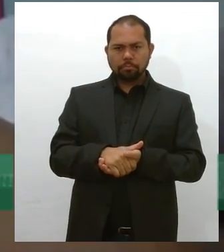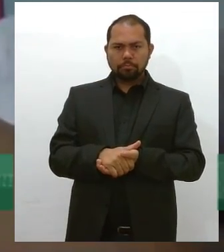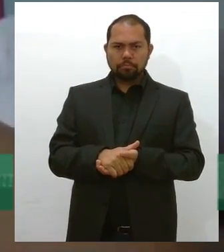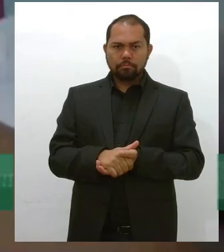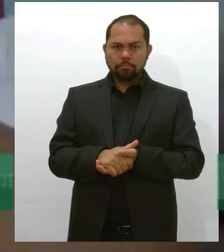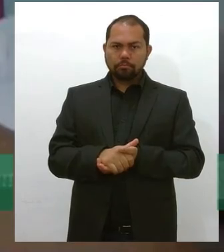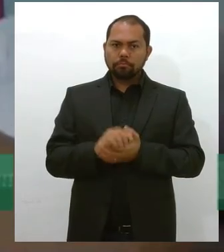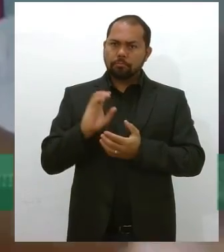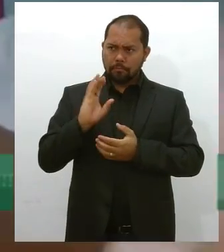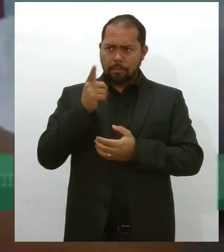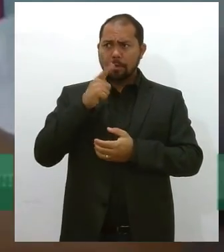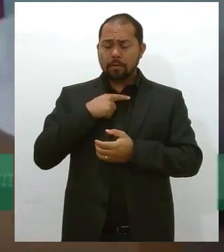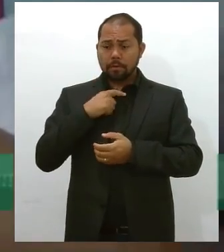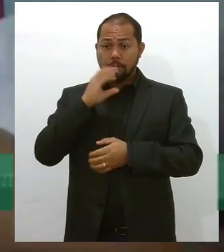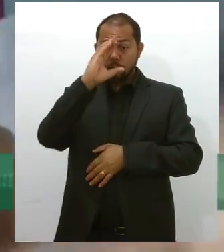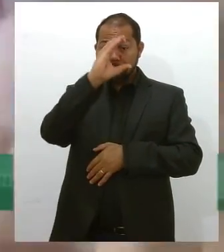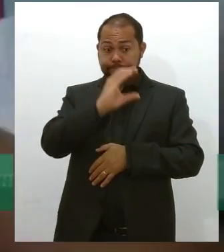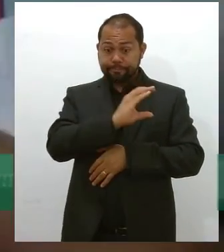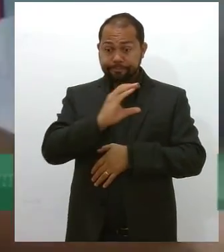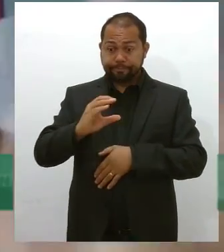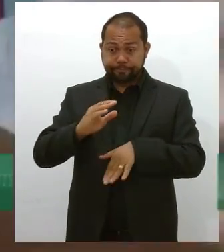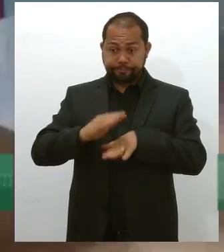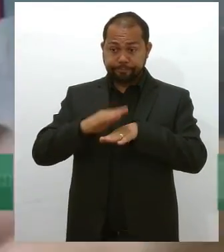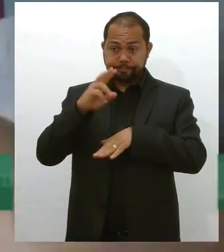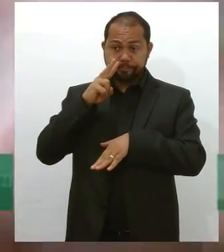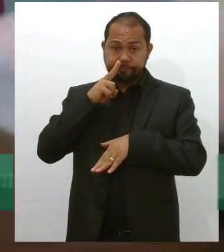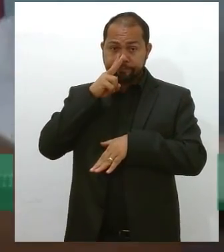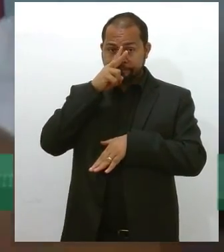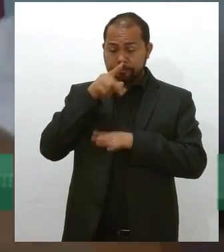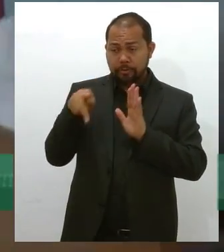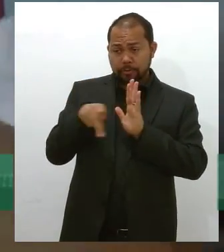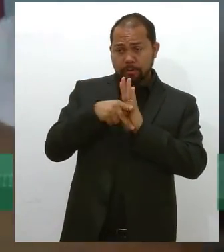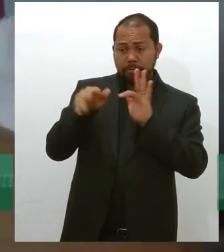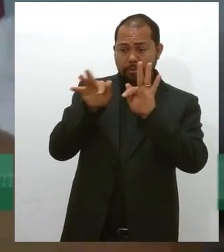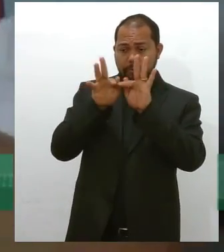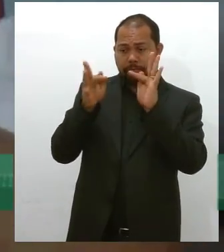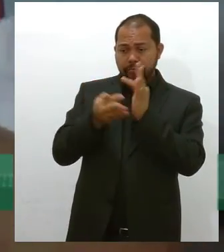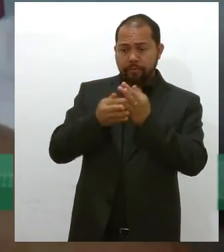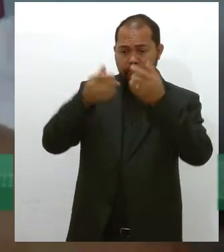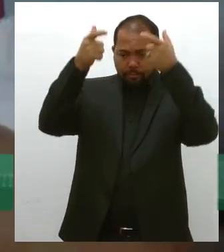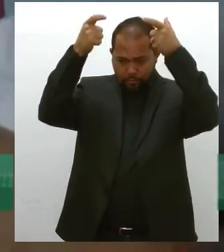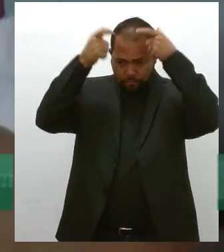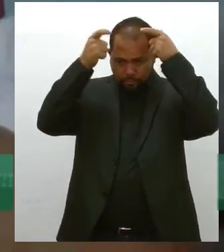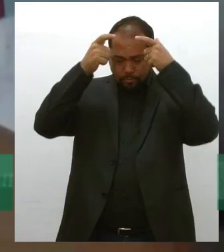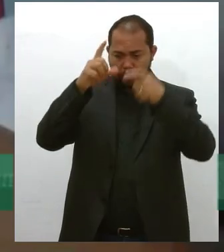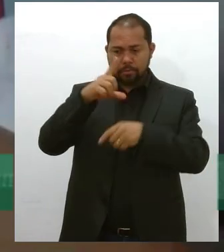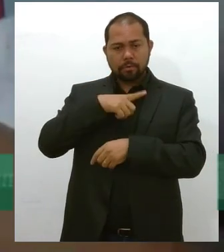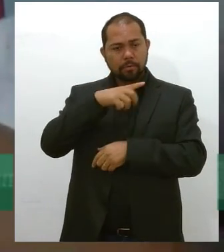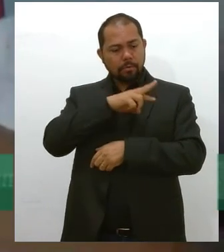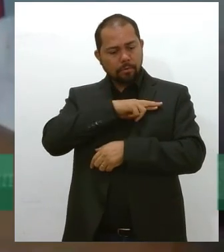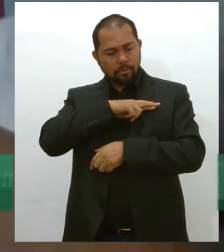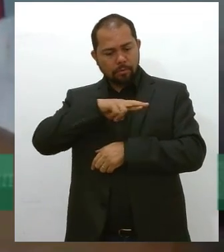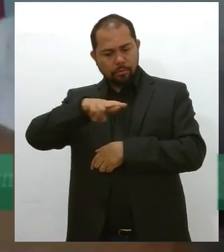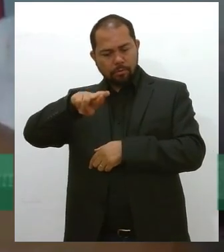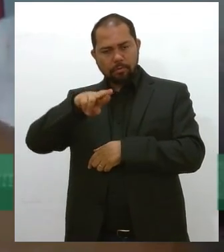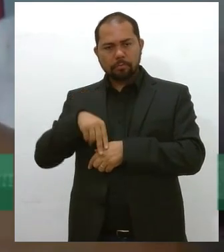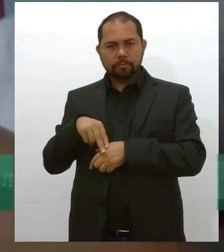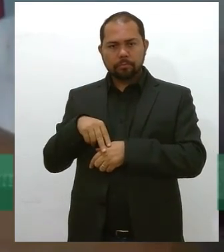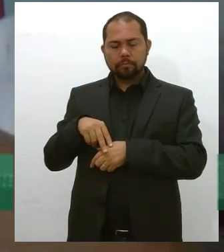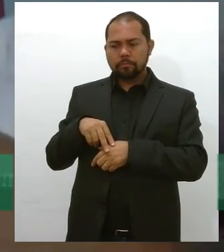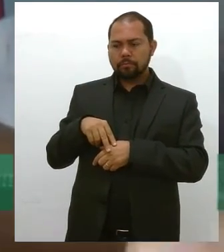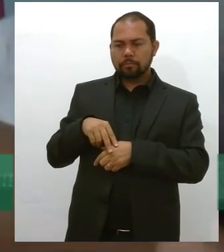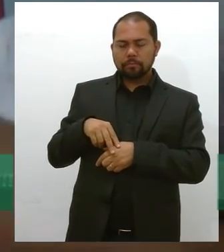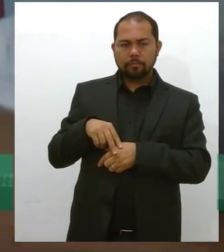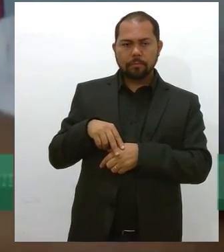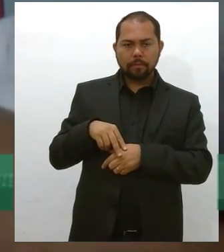mais forte, né? A própria família real era, né? Todos os rituais que envolveram as questões políticas, se a gente